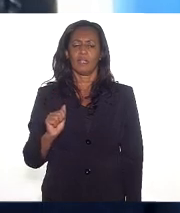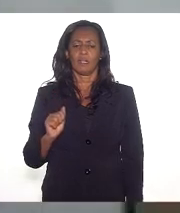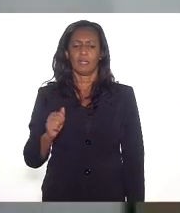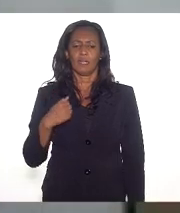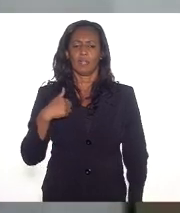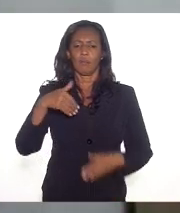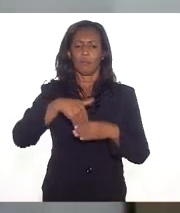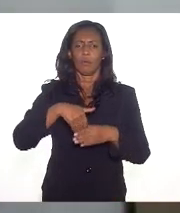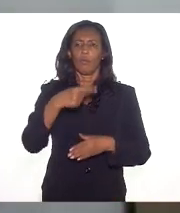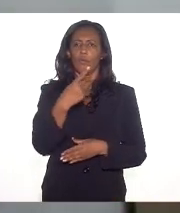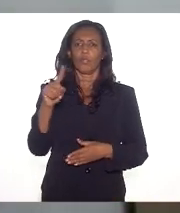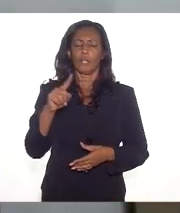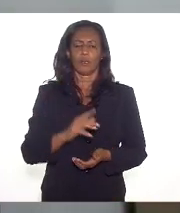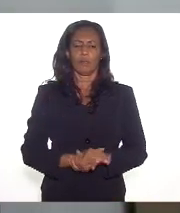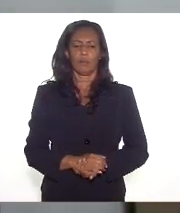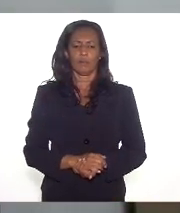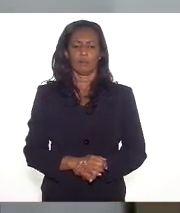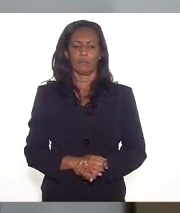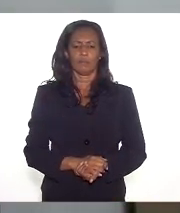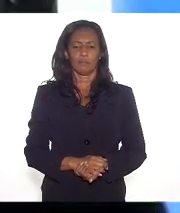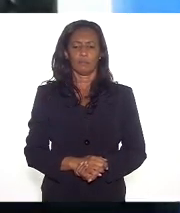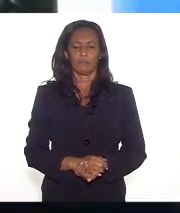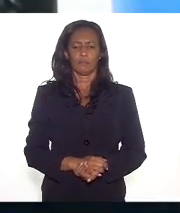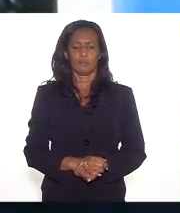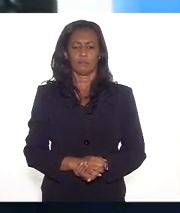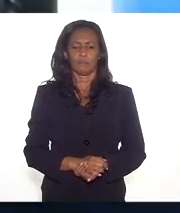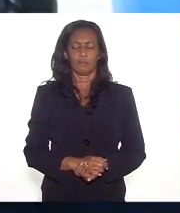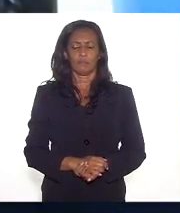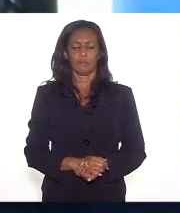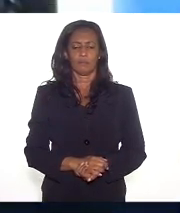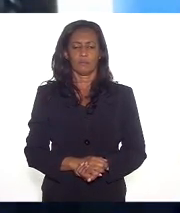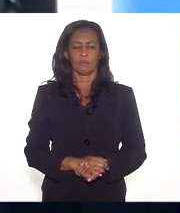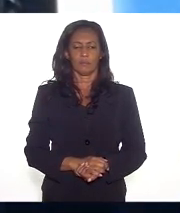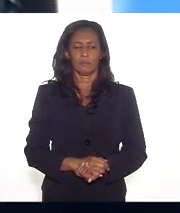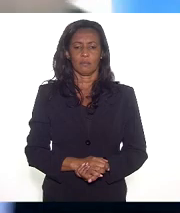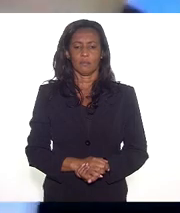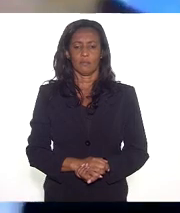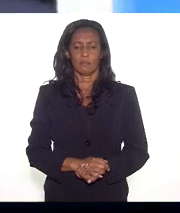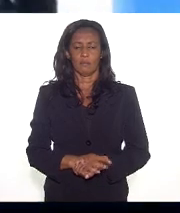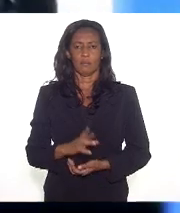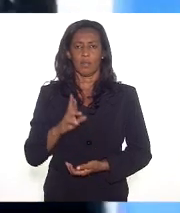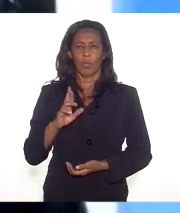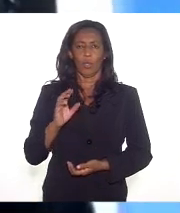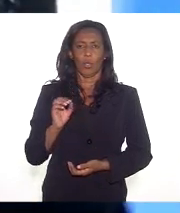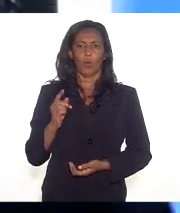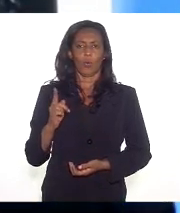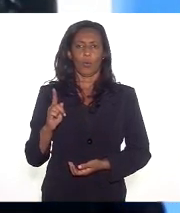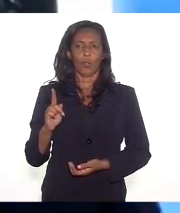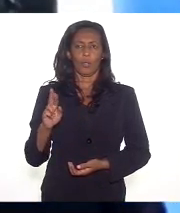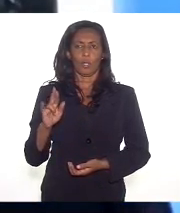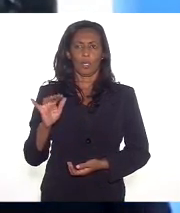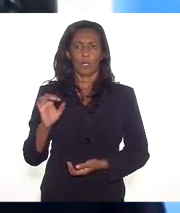voto é não, presidente. Vota não, deputado Rodrigo Amorim. Deputado Rodrigo Bacelar.